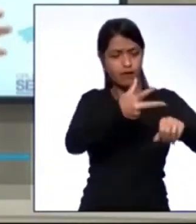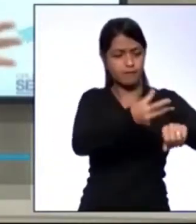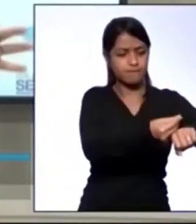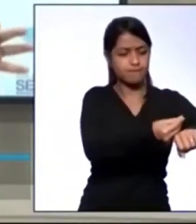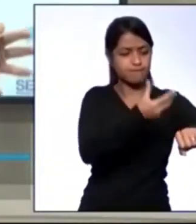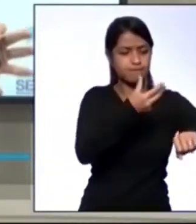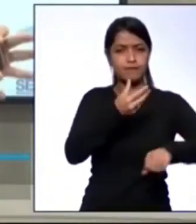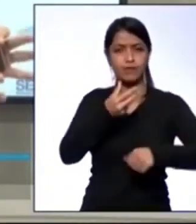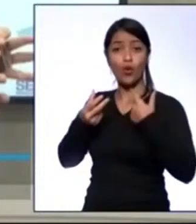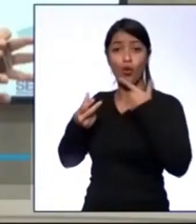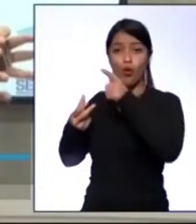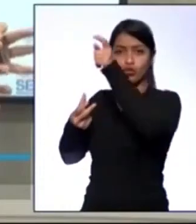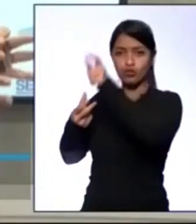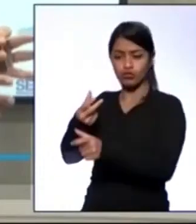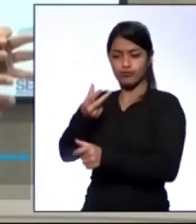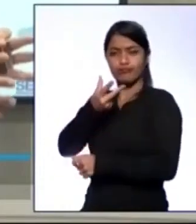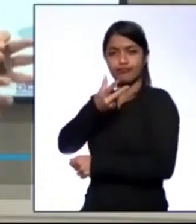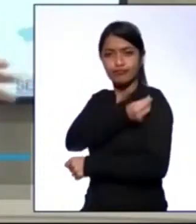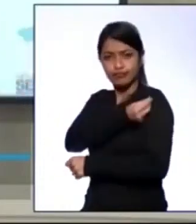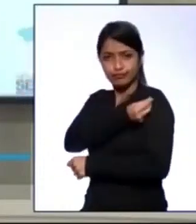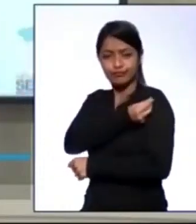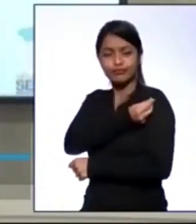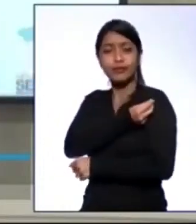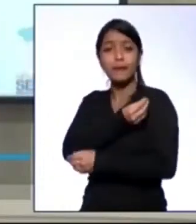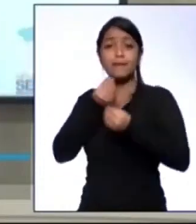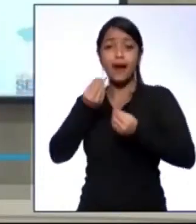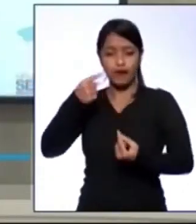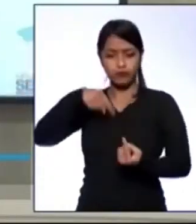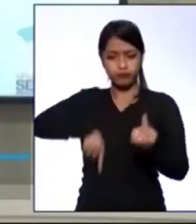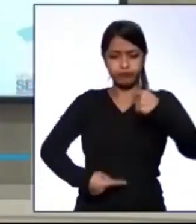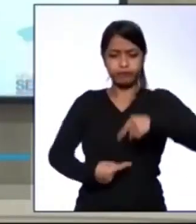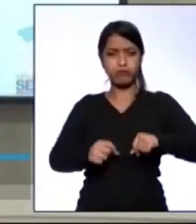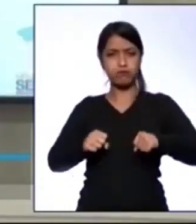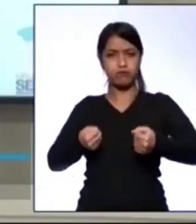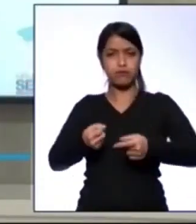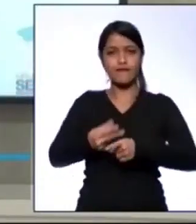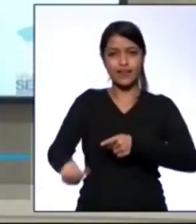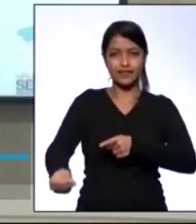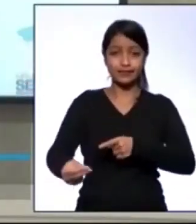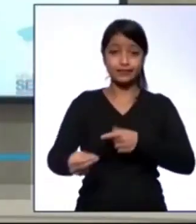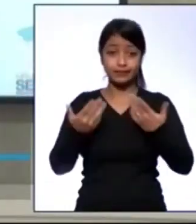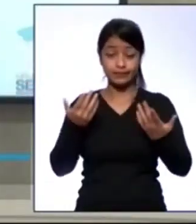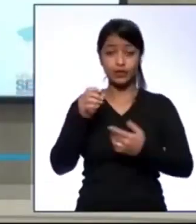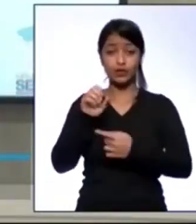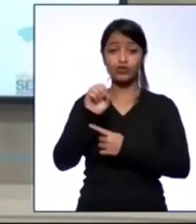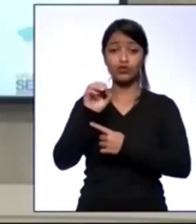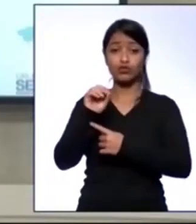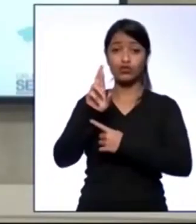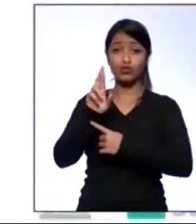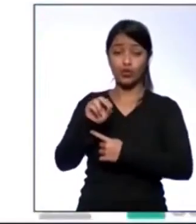tentar conter a infecção. Entendem? Então, o soro imune, ele é usado para